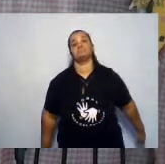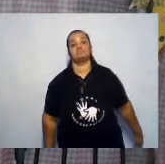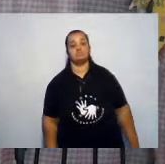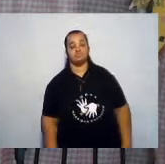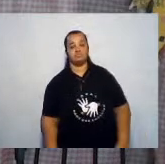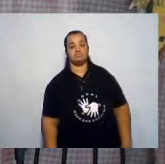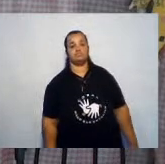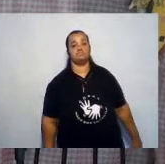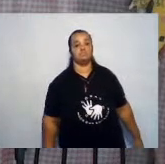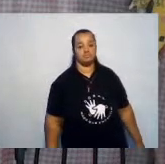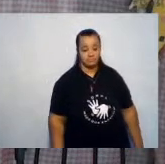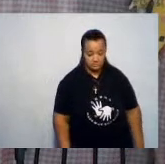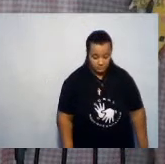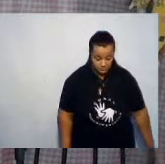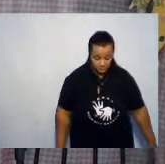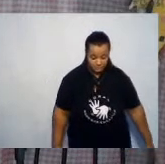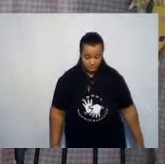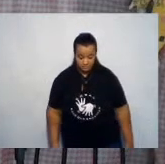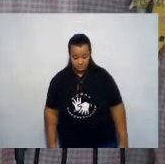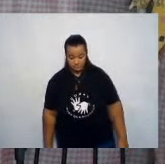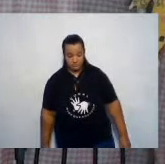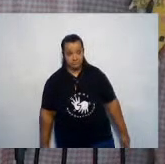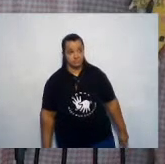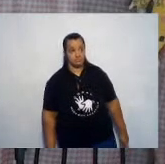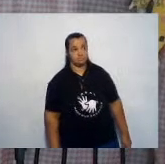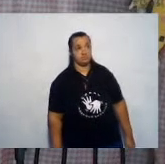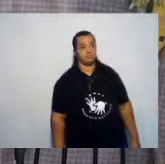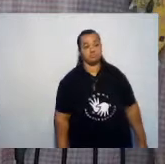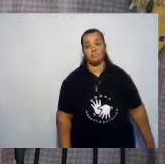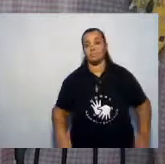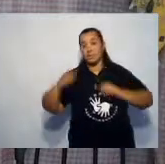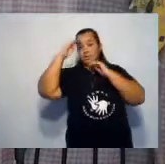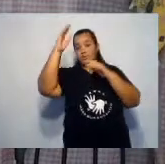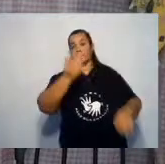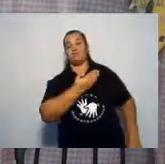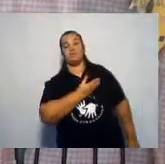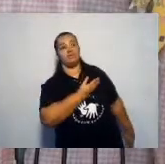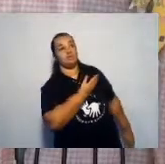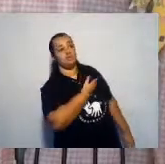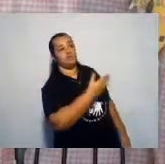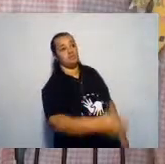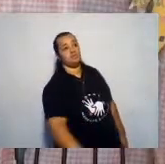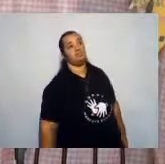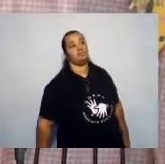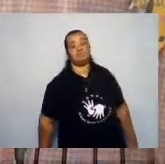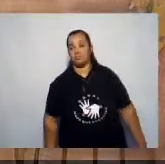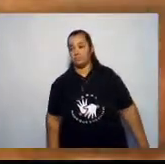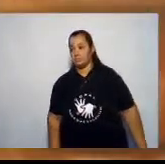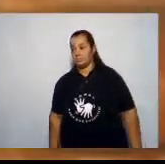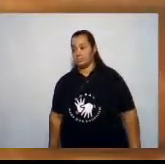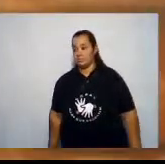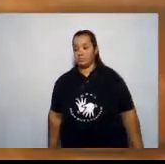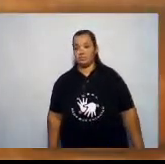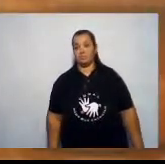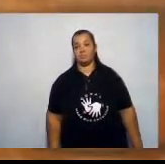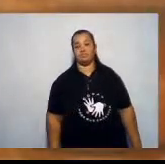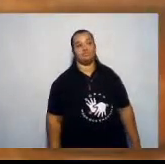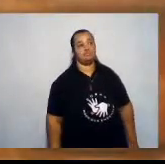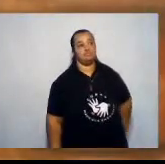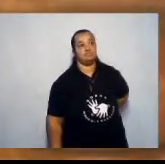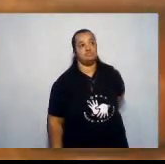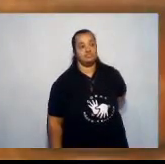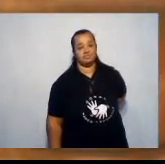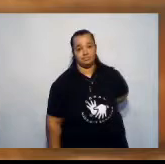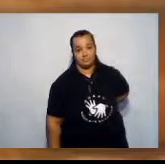Projeto Rosa, né? Os caras são bons demais. E agradecer também nosso amigo aí, também de muito tempo, né? O nosso técnico de som aí, mais